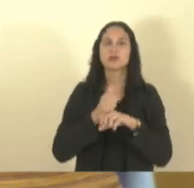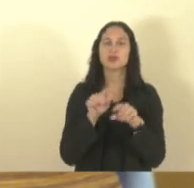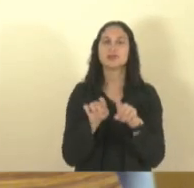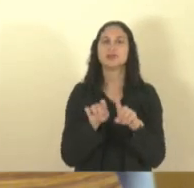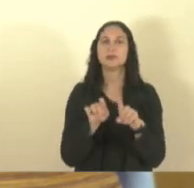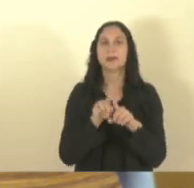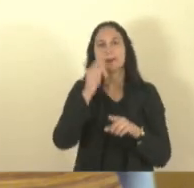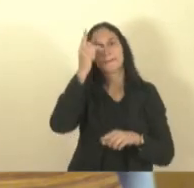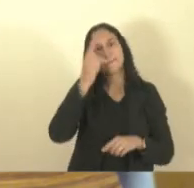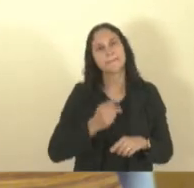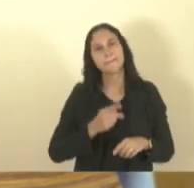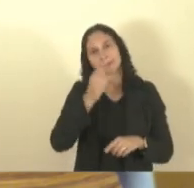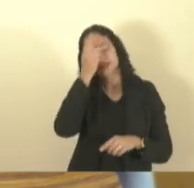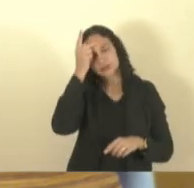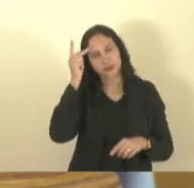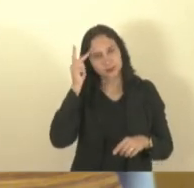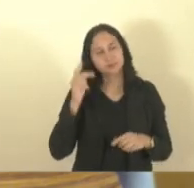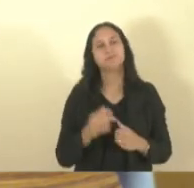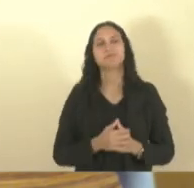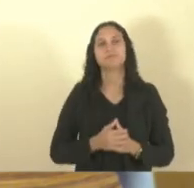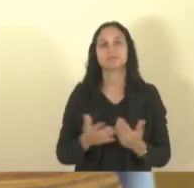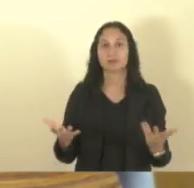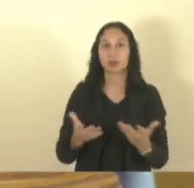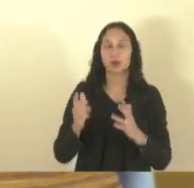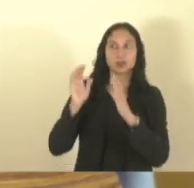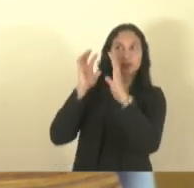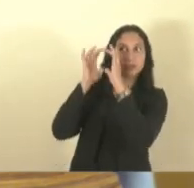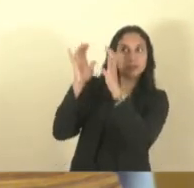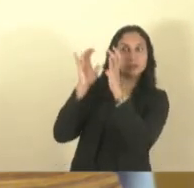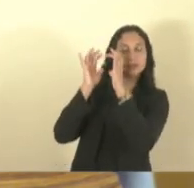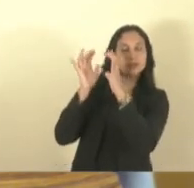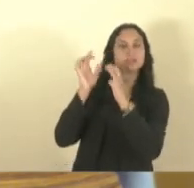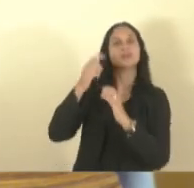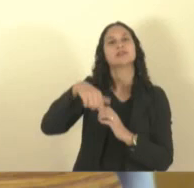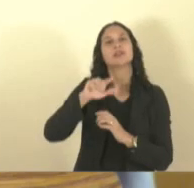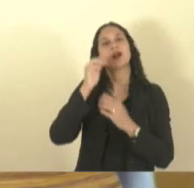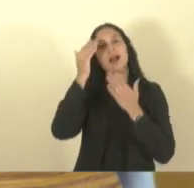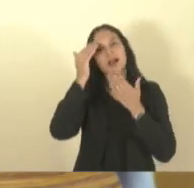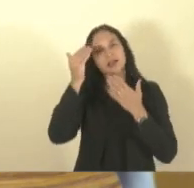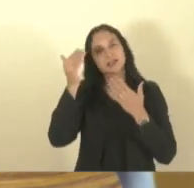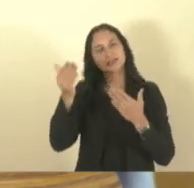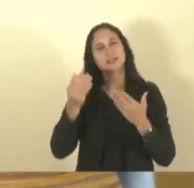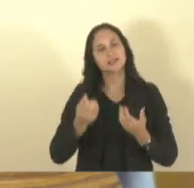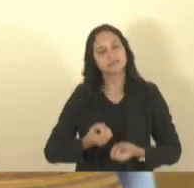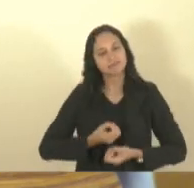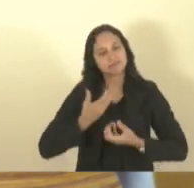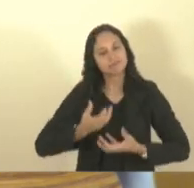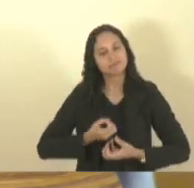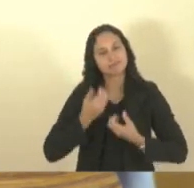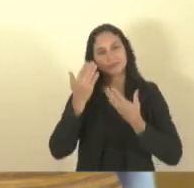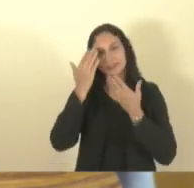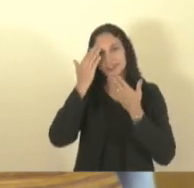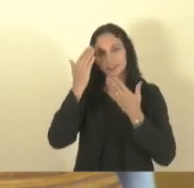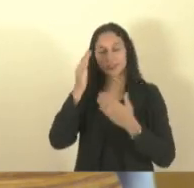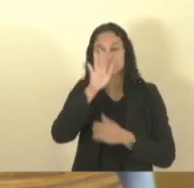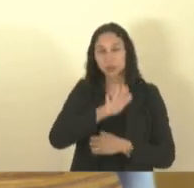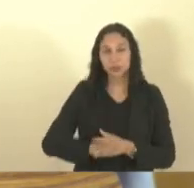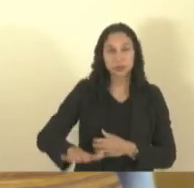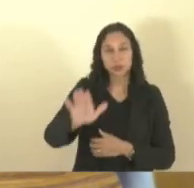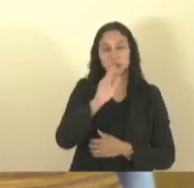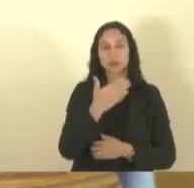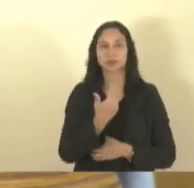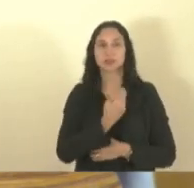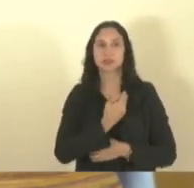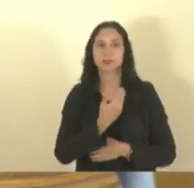pessoas. Nesse momento de reflexão e agradecimento, queremos expressar nossa gratidão a todos os